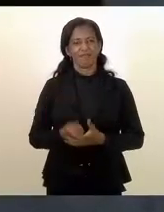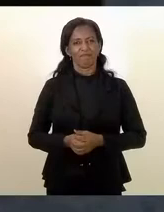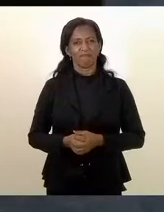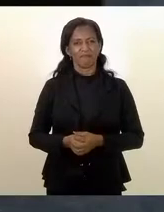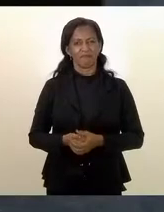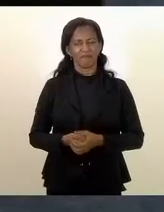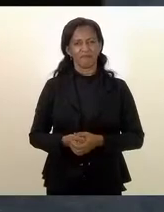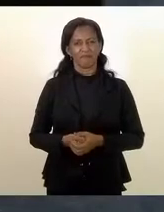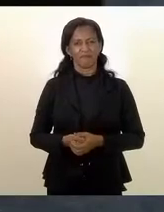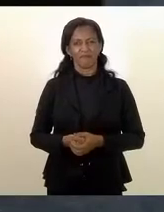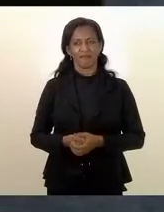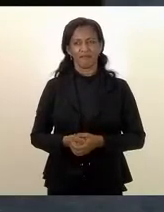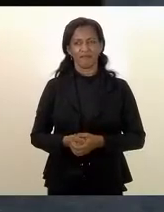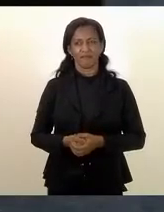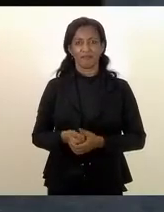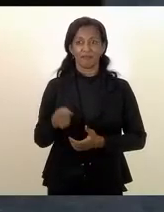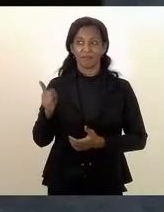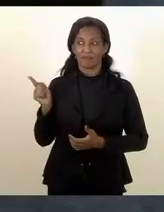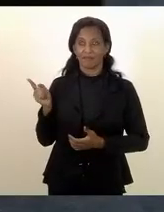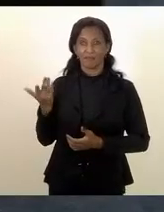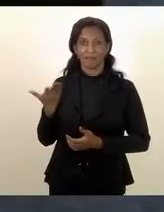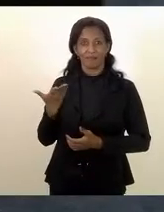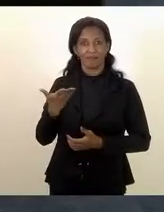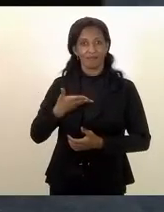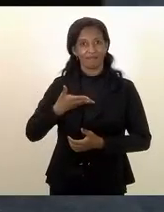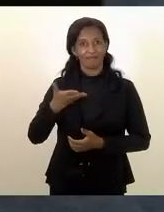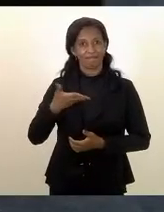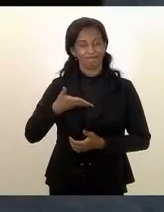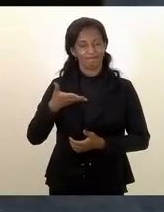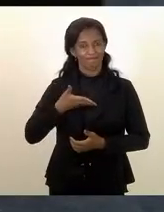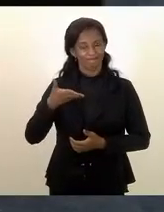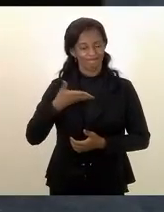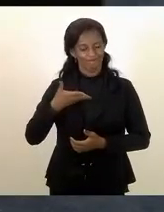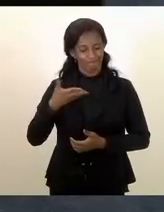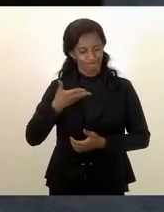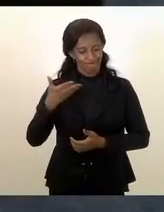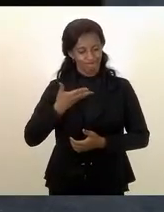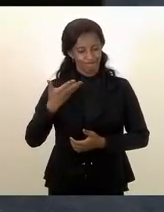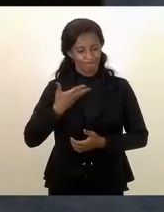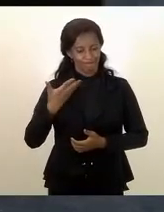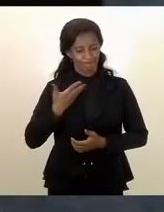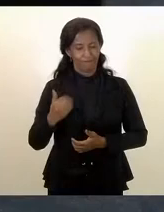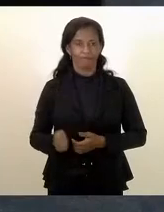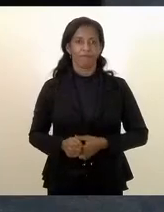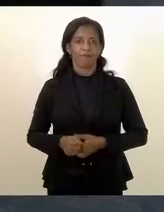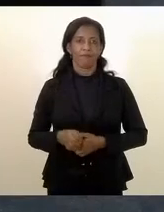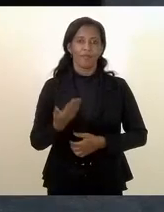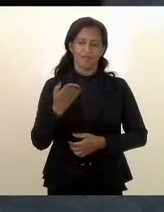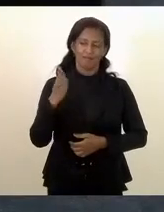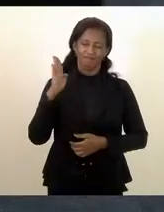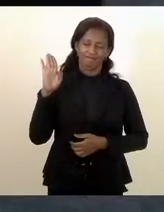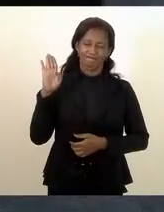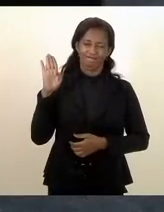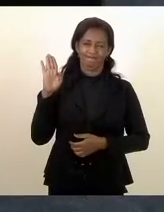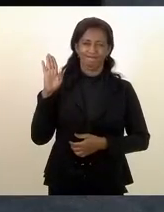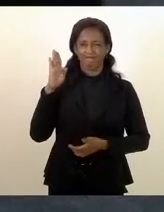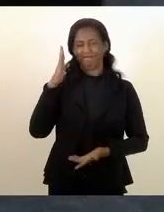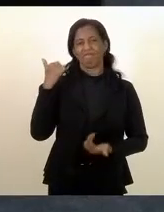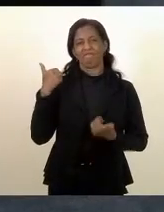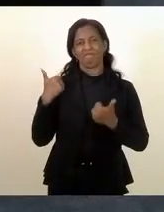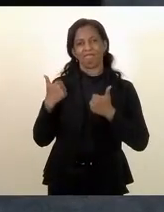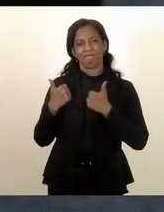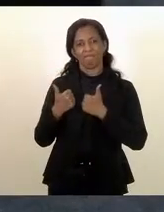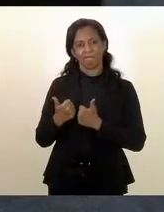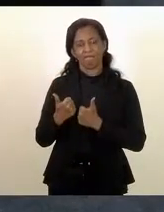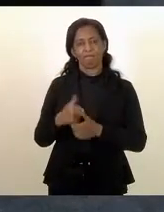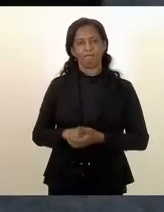também dizer que o meu colega e queridíssimo Anderson Moraes é um parlamentar que eu tiro o chapéu é